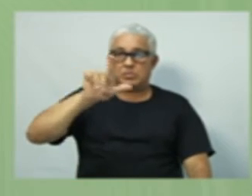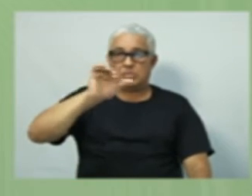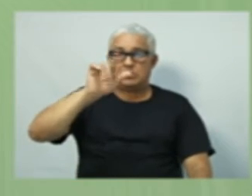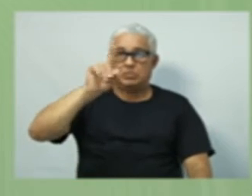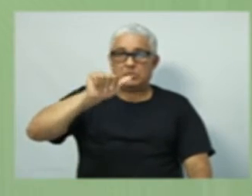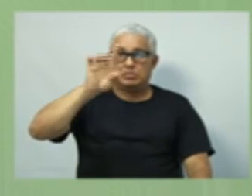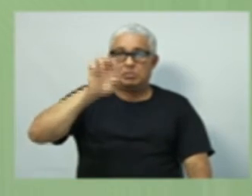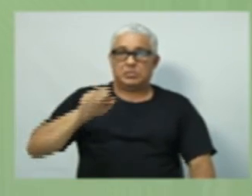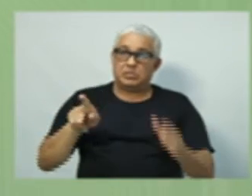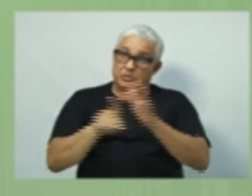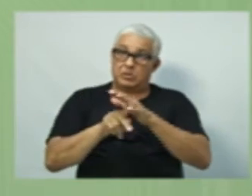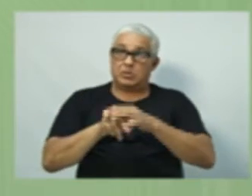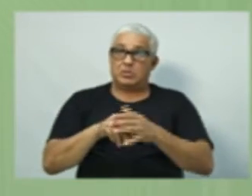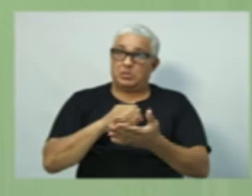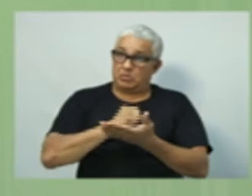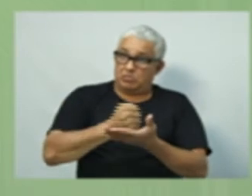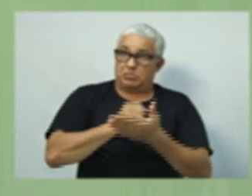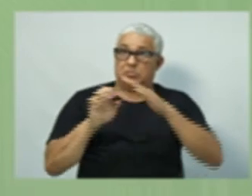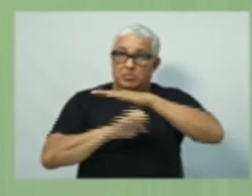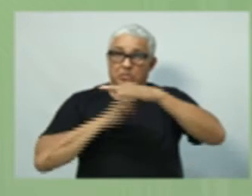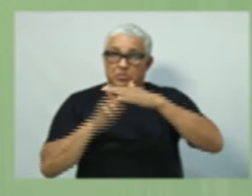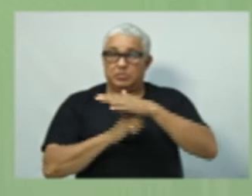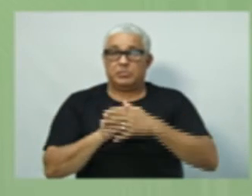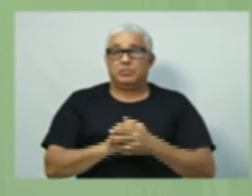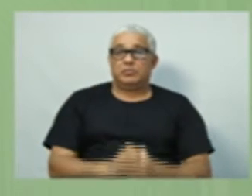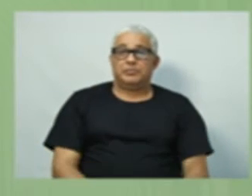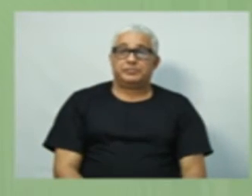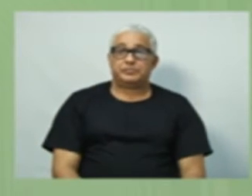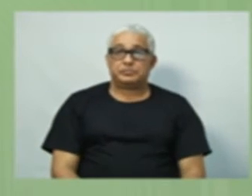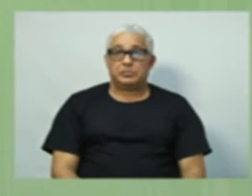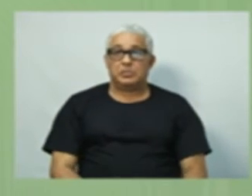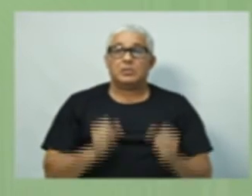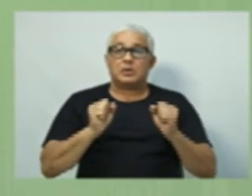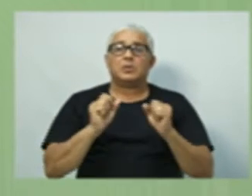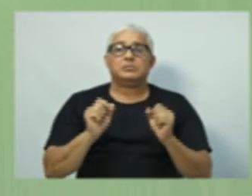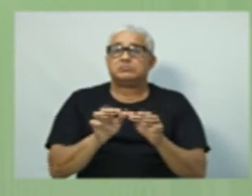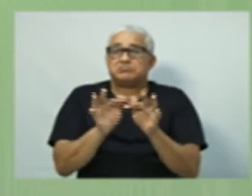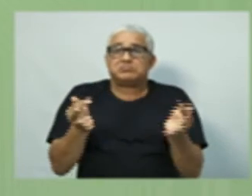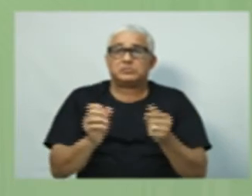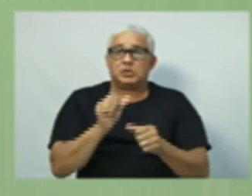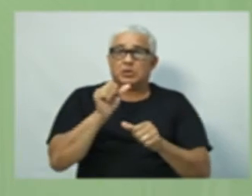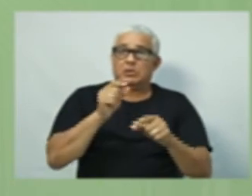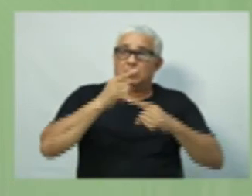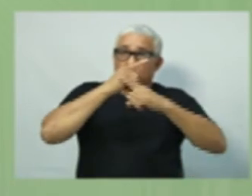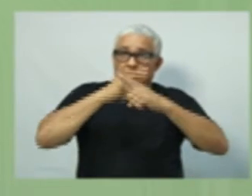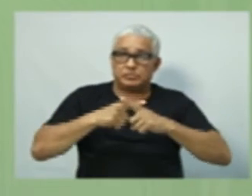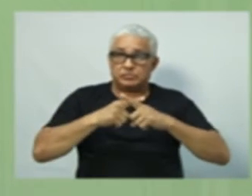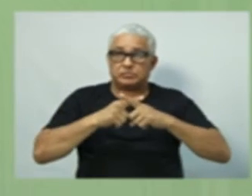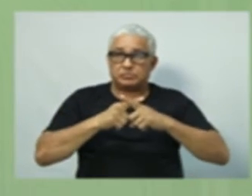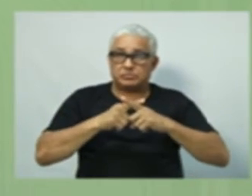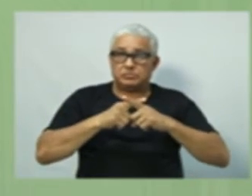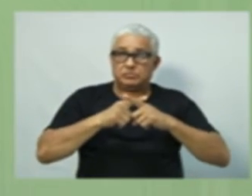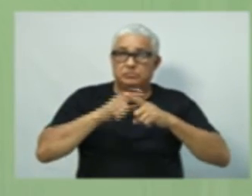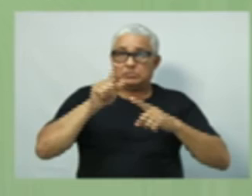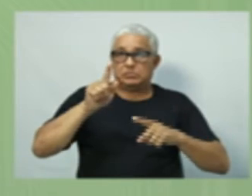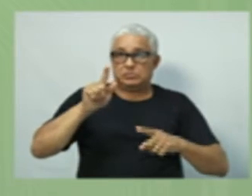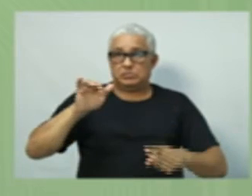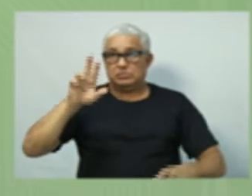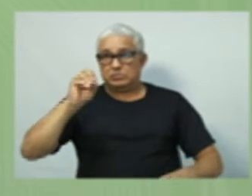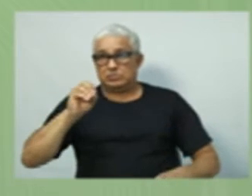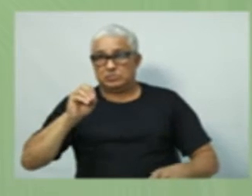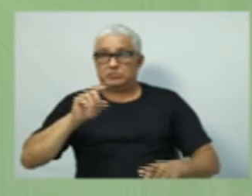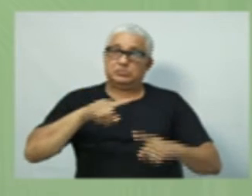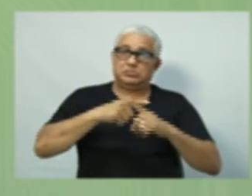a empresa também chamado de retorno sobre os ativos podemos simplesmente multiplicar fugindo de ativos pela margem líquida